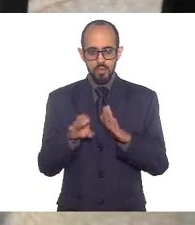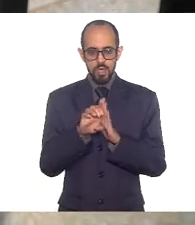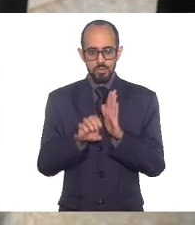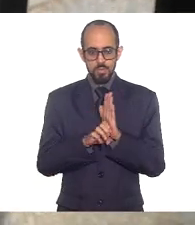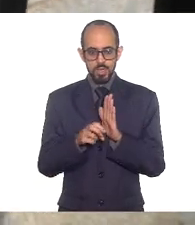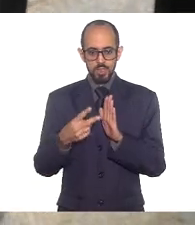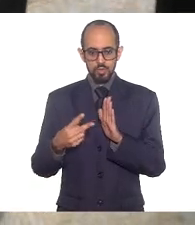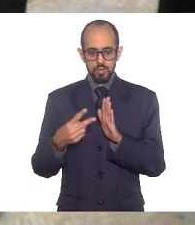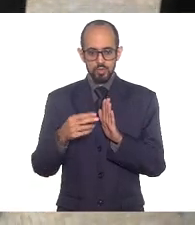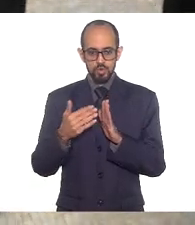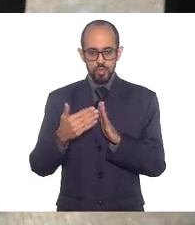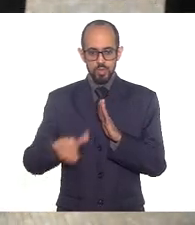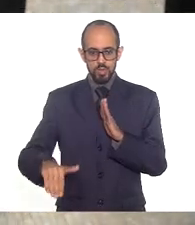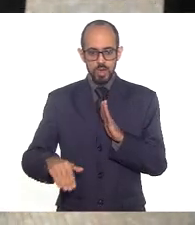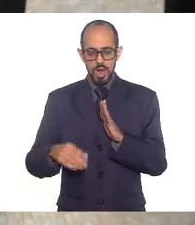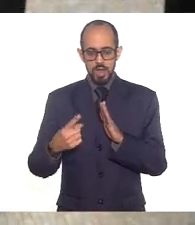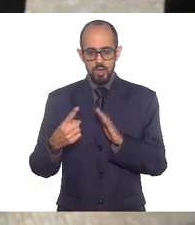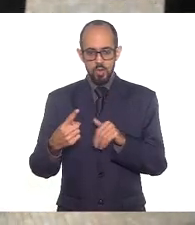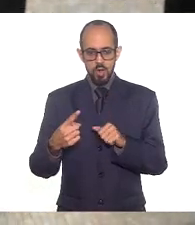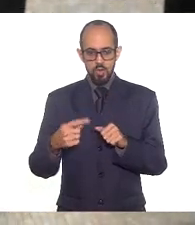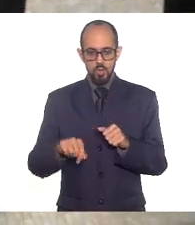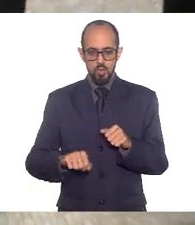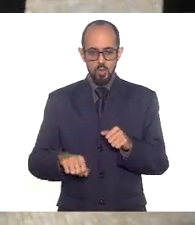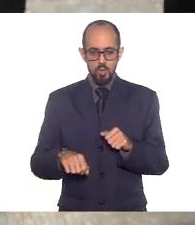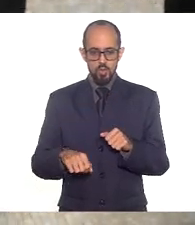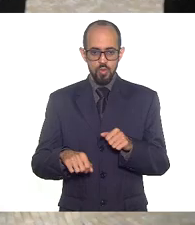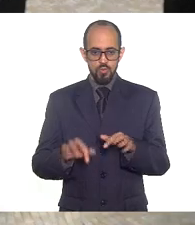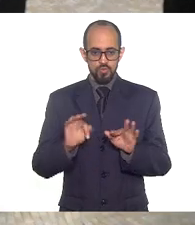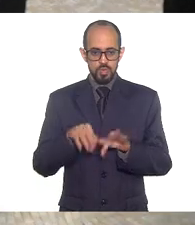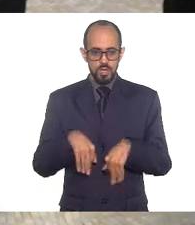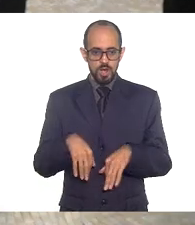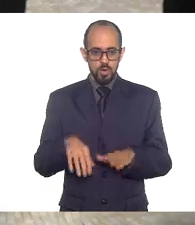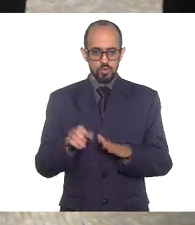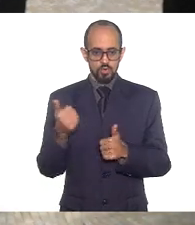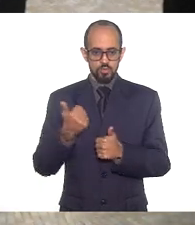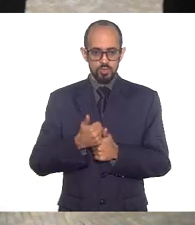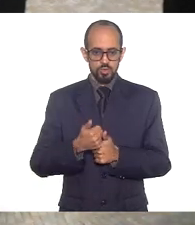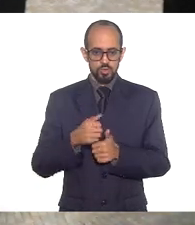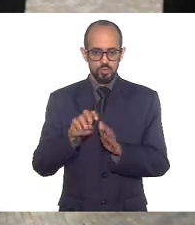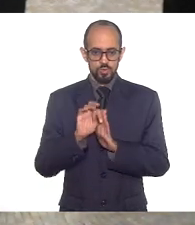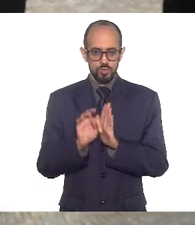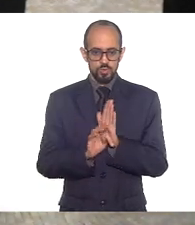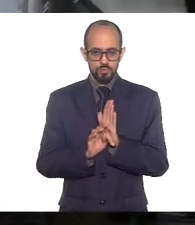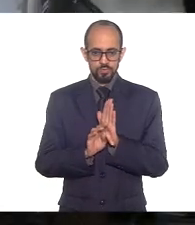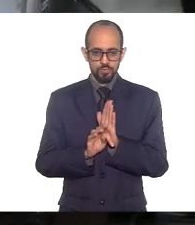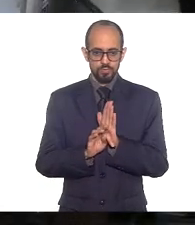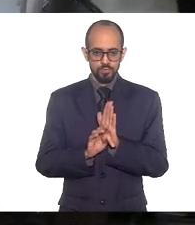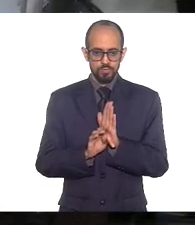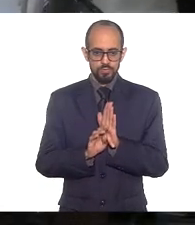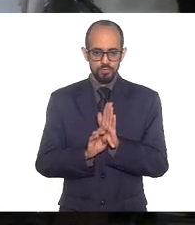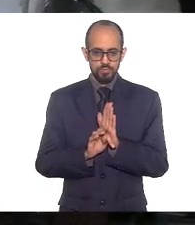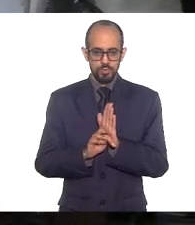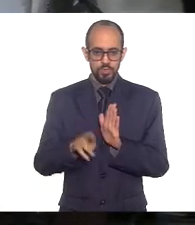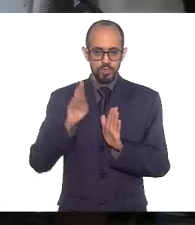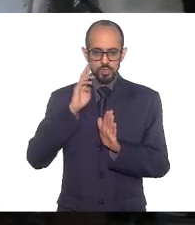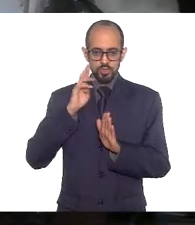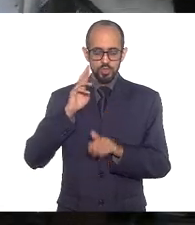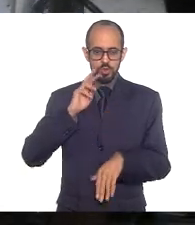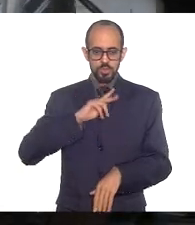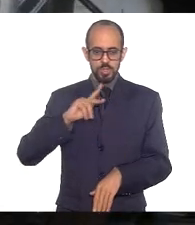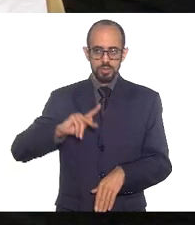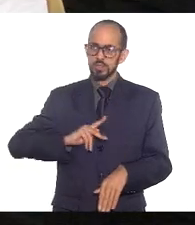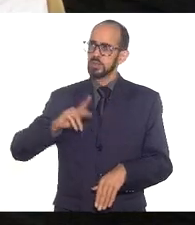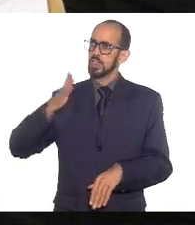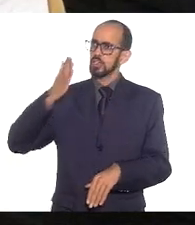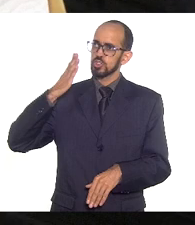dois contrário emendar um concluindo o substitutivo dizendo forma final de redação só o presidente o presidente